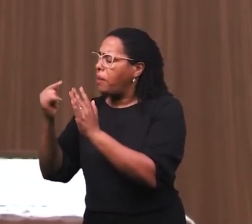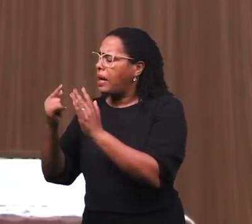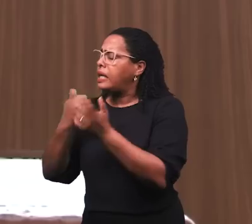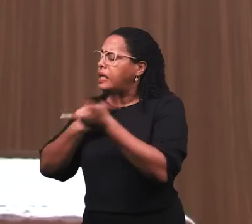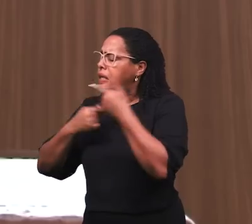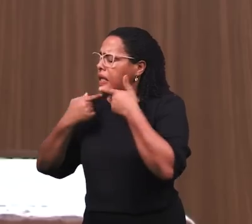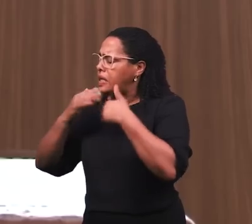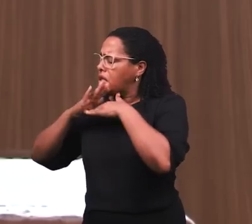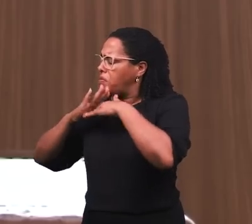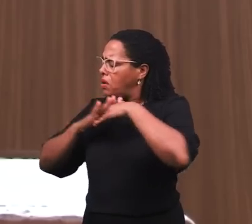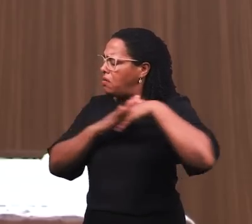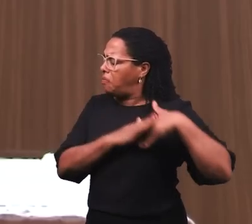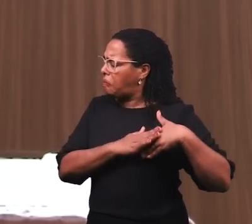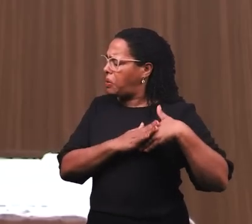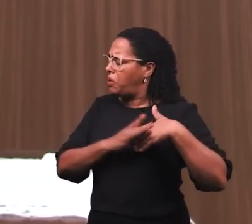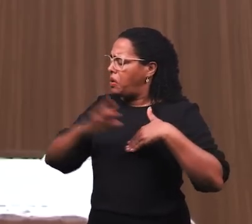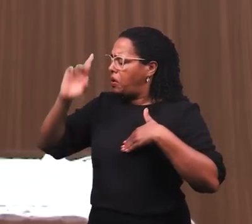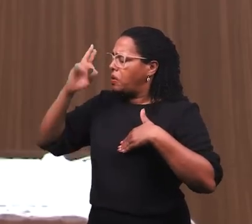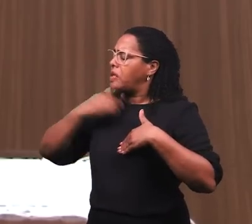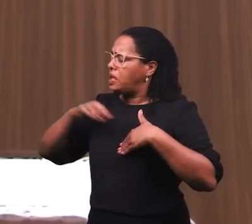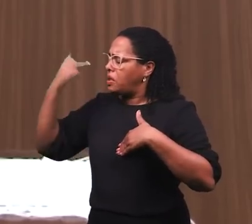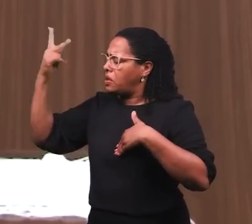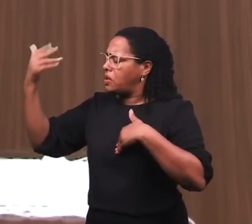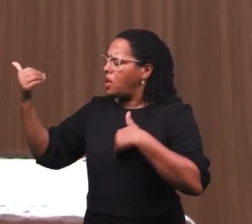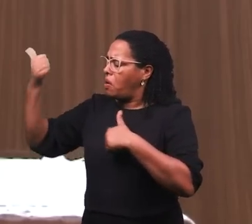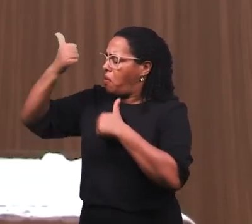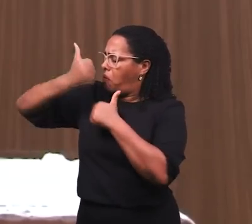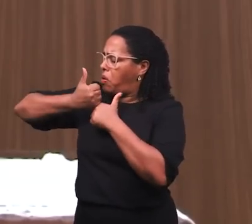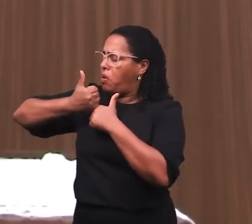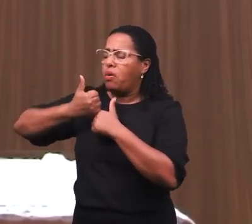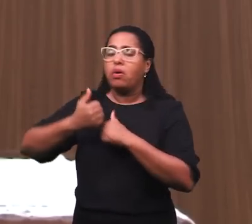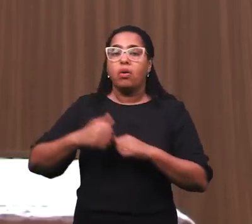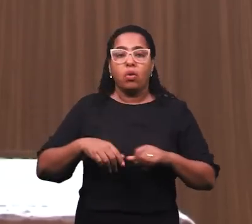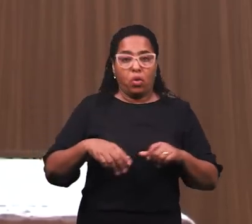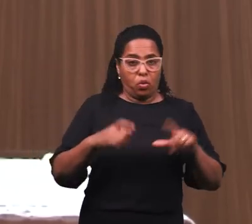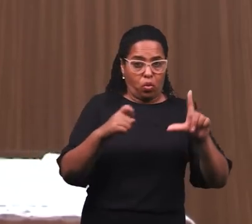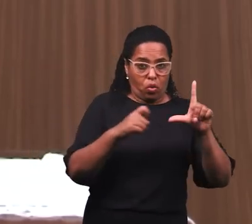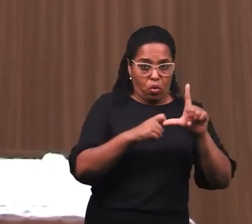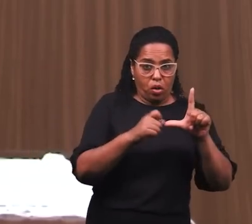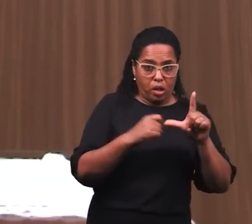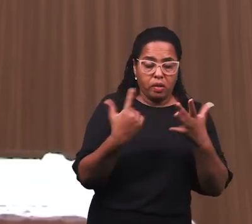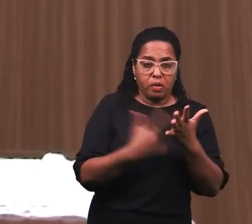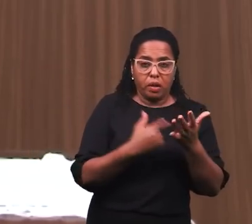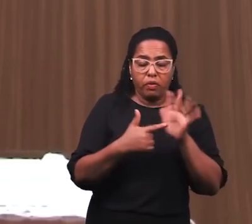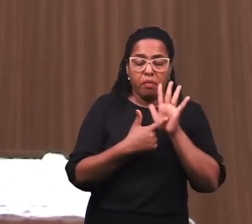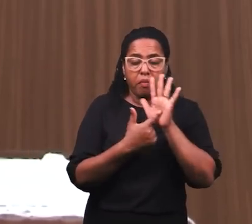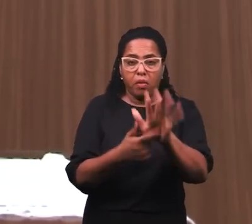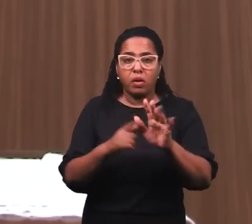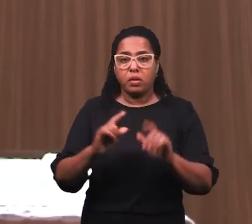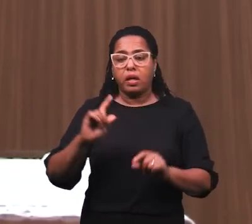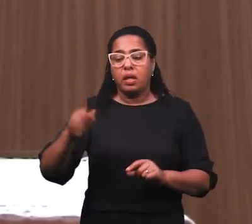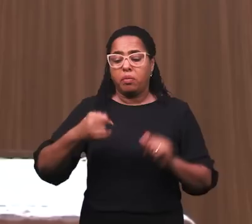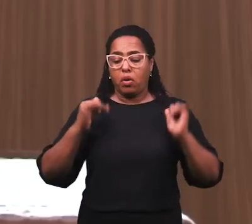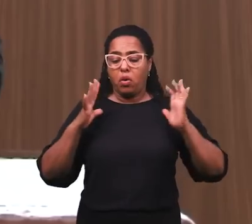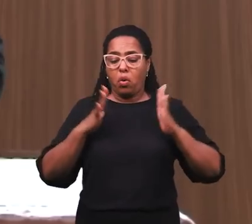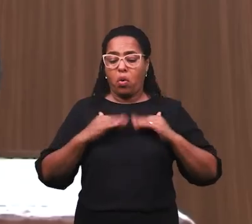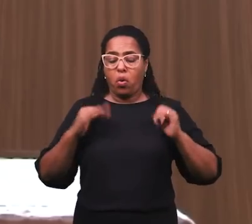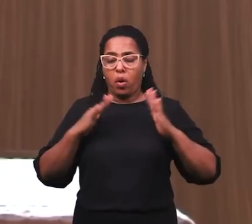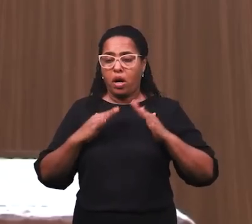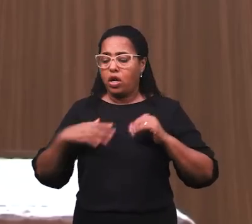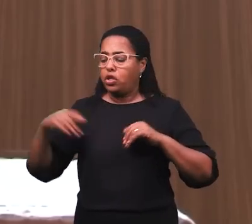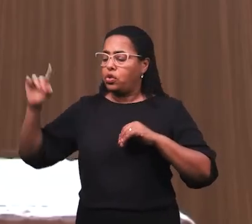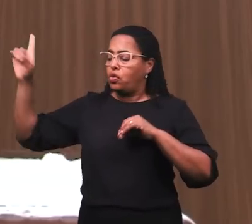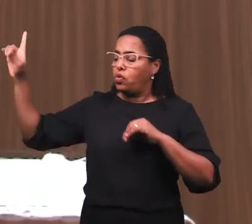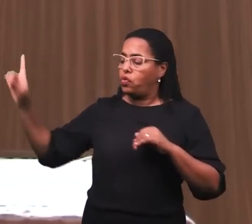à vontade do Pai, no Evangelho de Lucas, nós encontramos nessa passagem que logo veio um anjo e confortava o